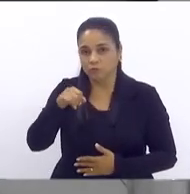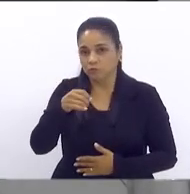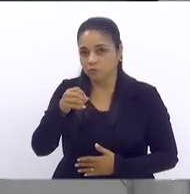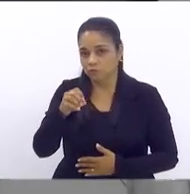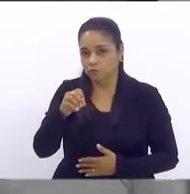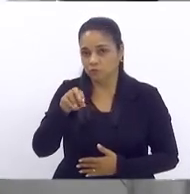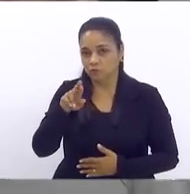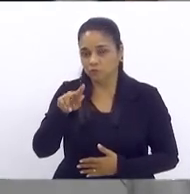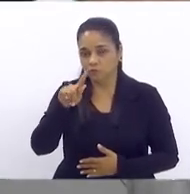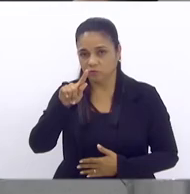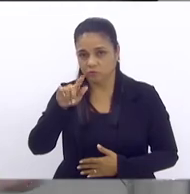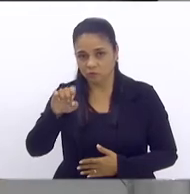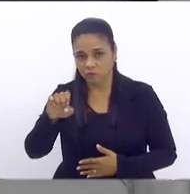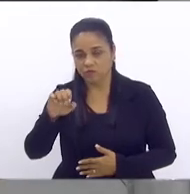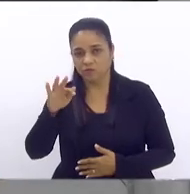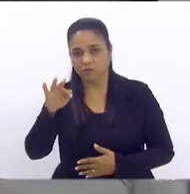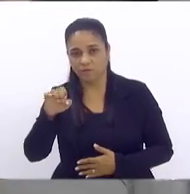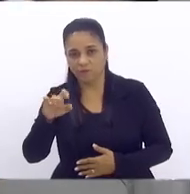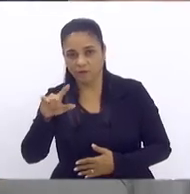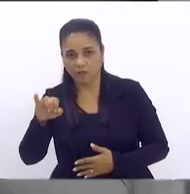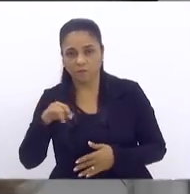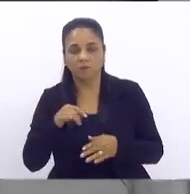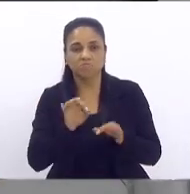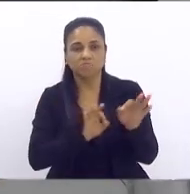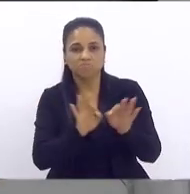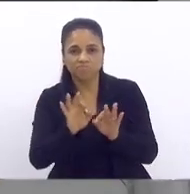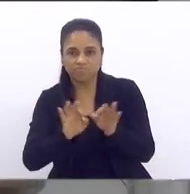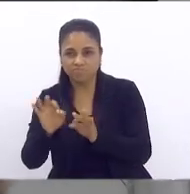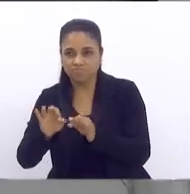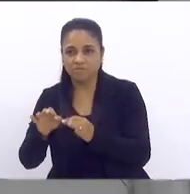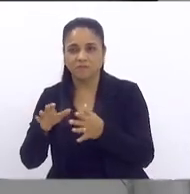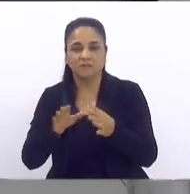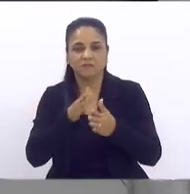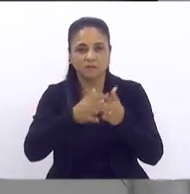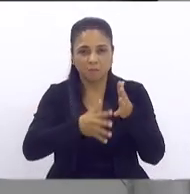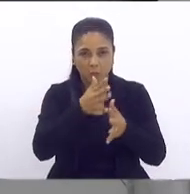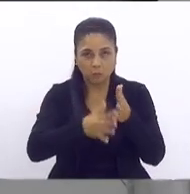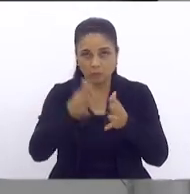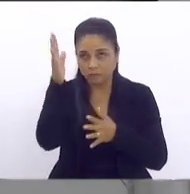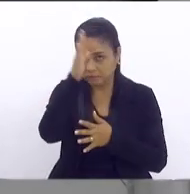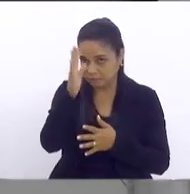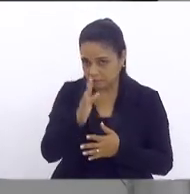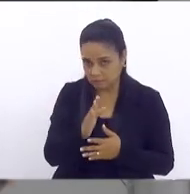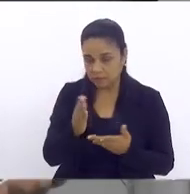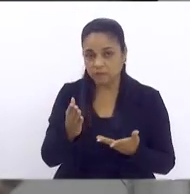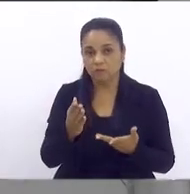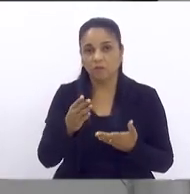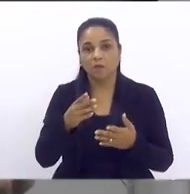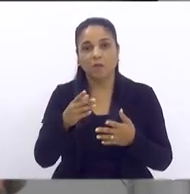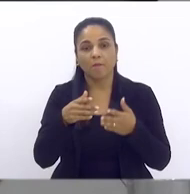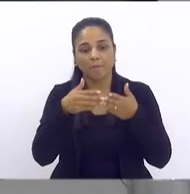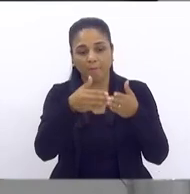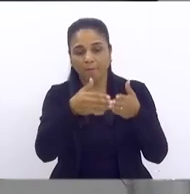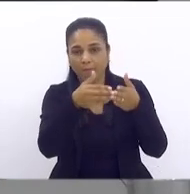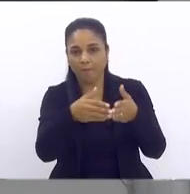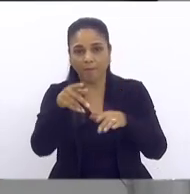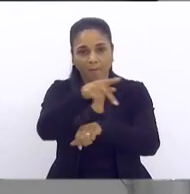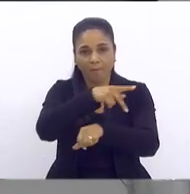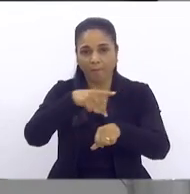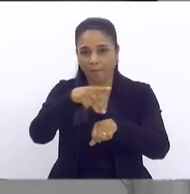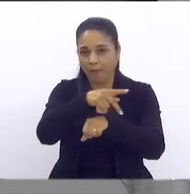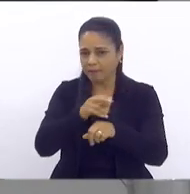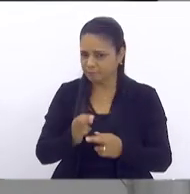a gente percebe que muitos desses navios que estão aí fazendo essa bagunça no território brasileiro são navios de países esquisitos,